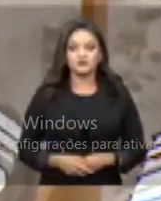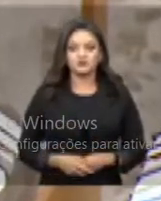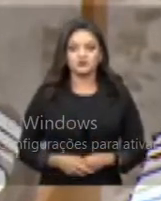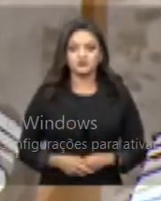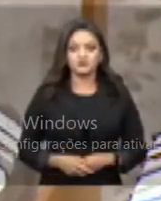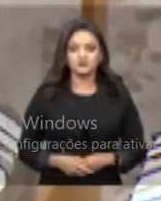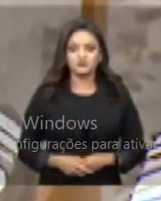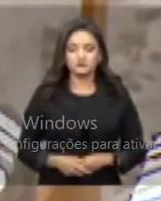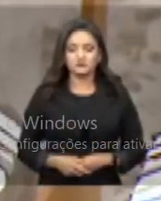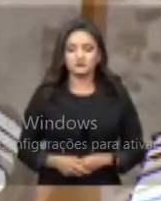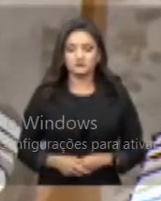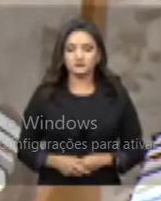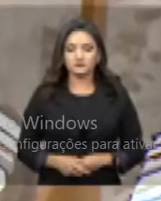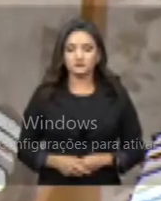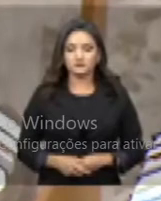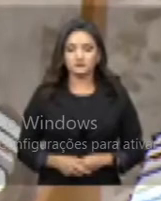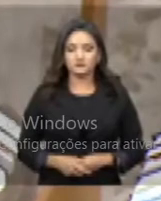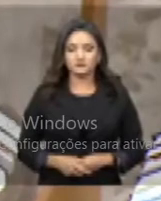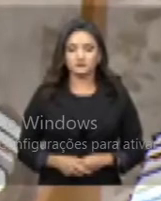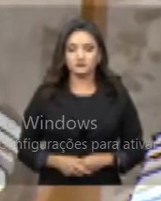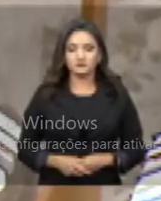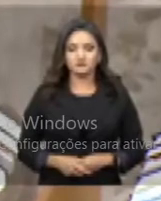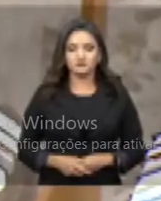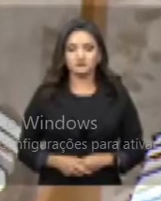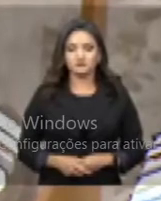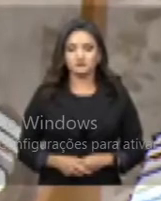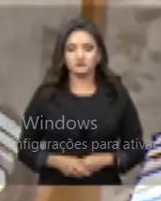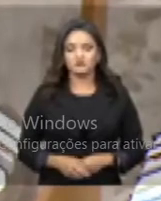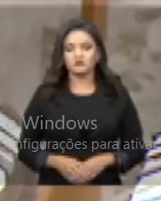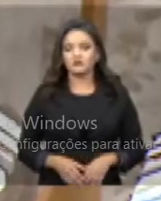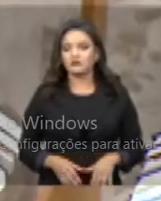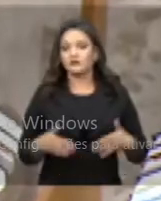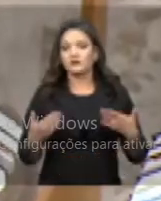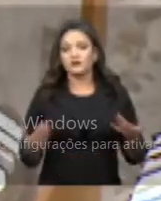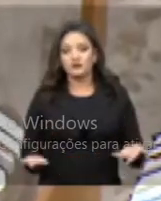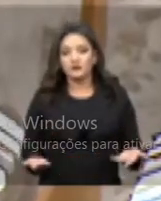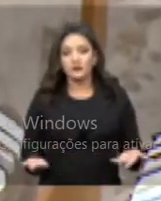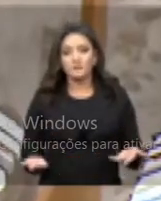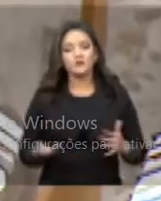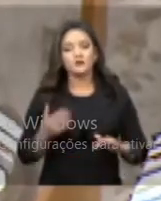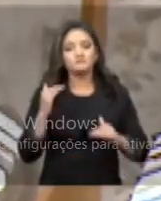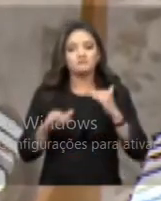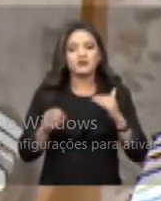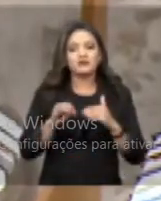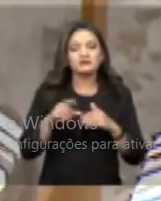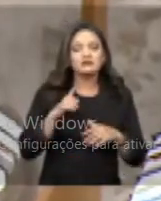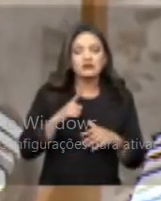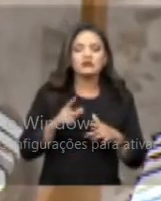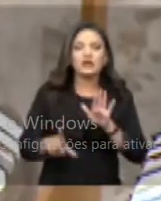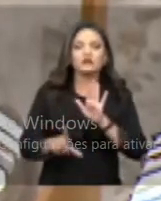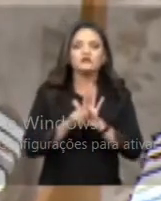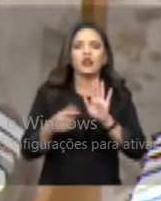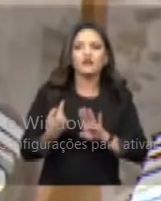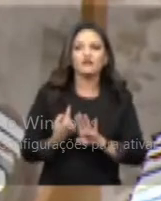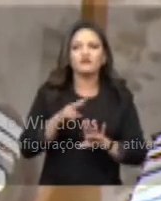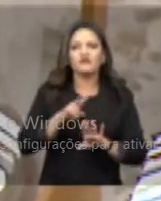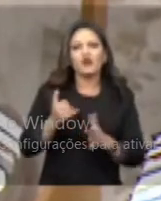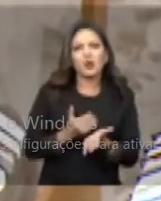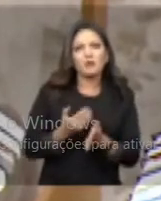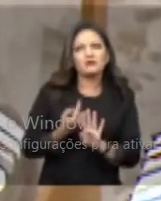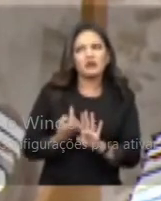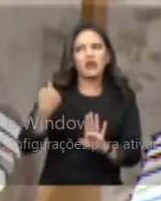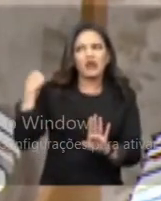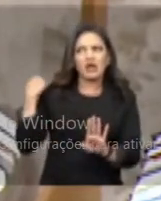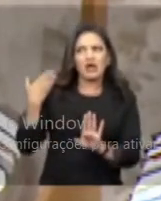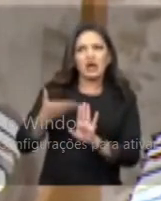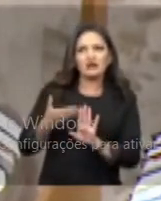descabe data vênia realizar um juízo dicotômico de retroatividade ou não do novo texto normativo. O exame